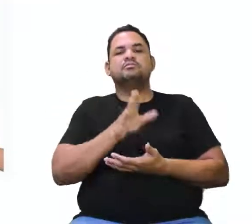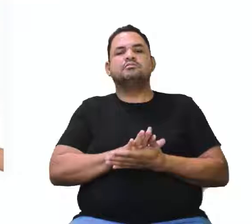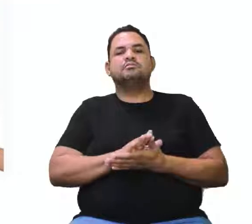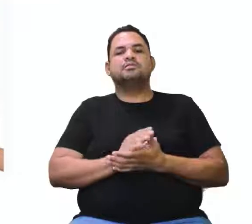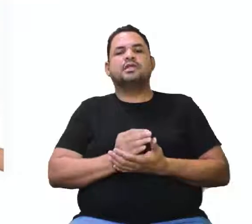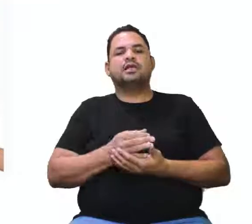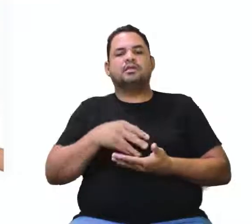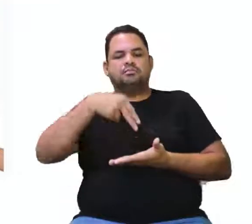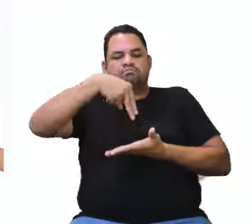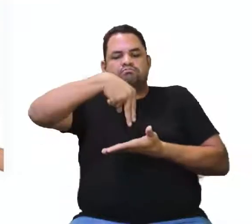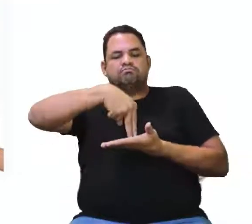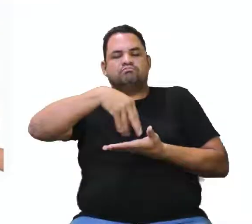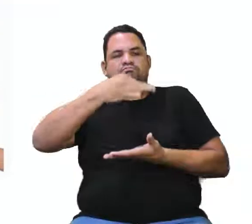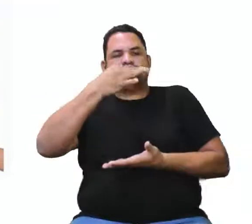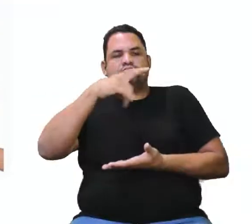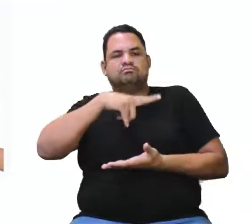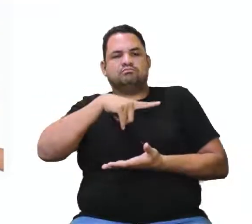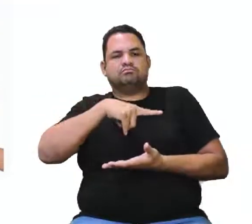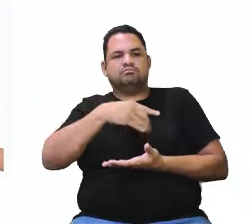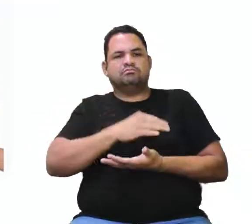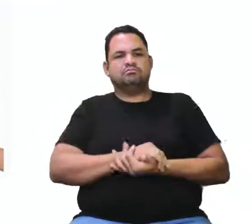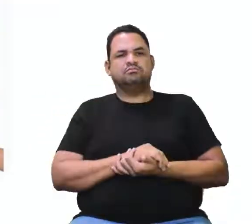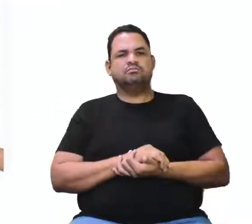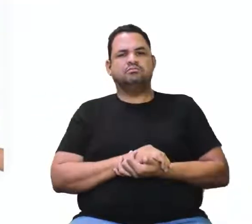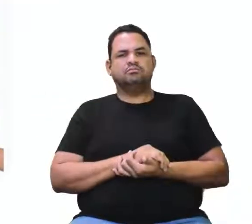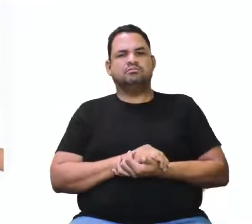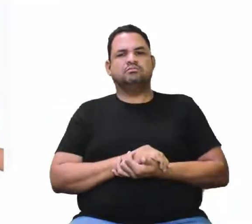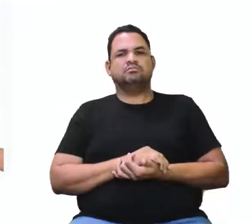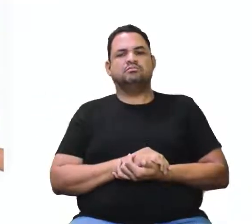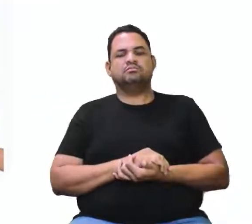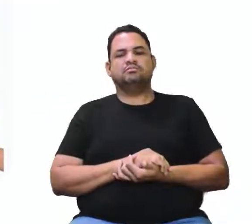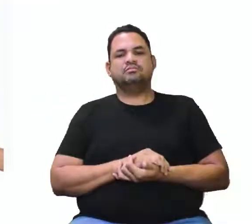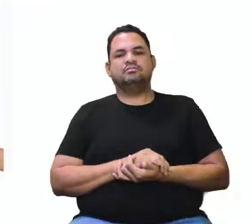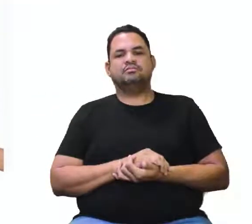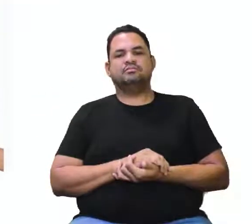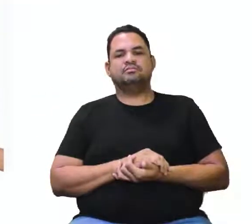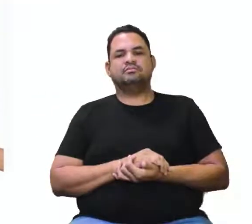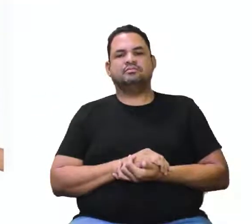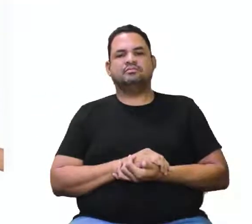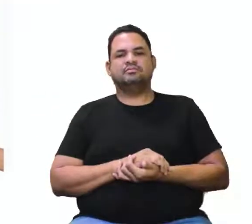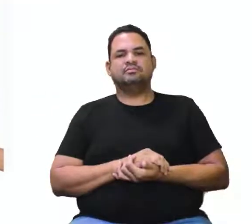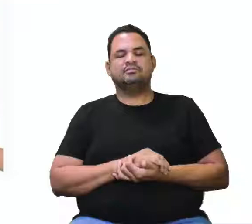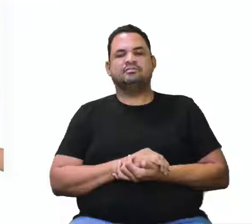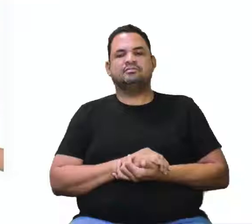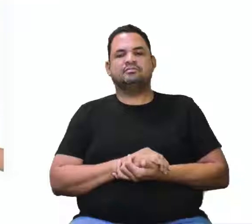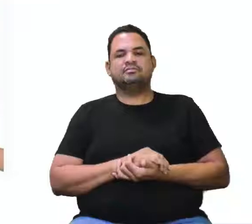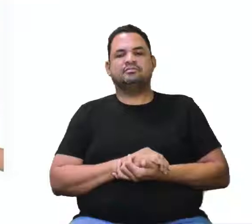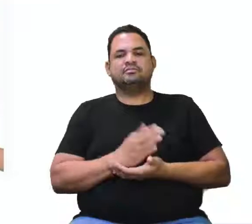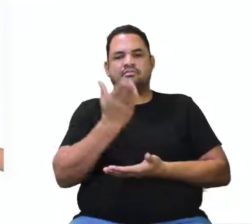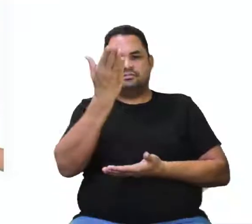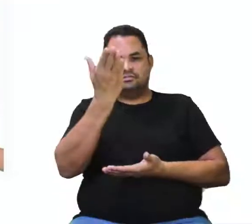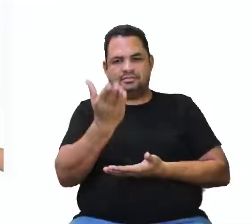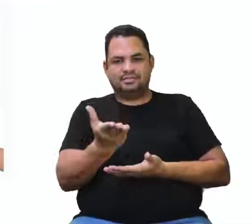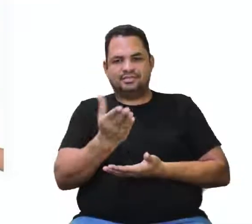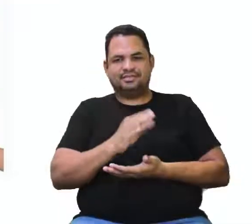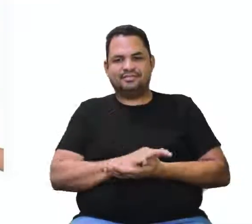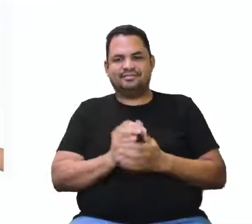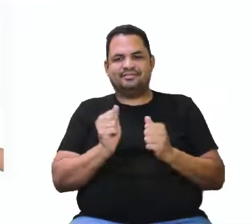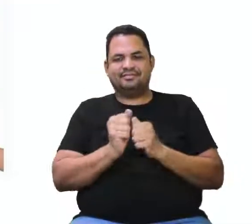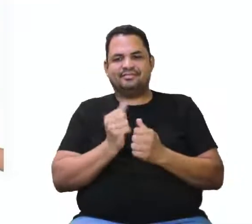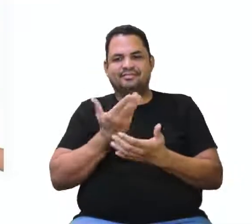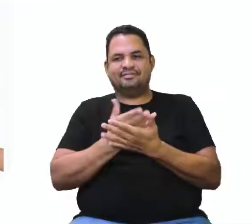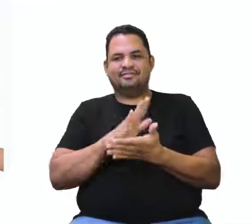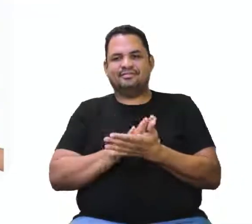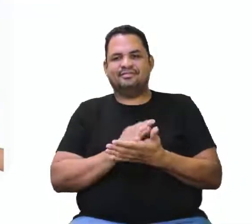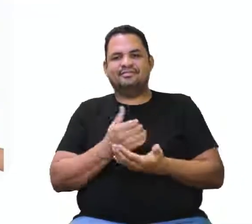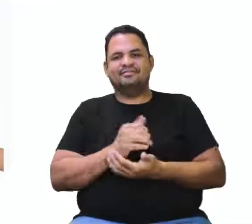acha que ele tem aí? A gente espera que seja a última aí do lado próximo do intérprete, né, prof? Porque se